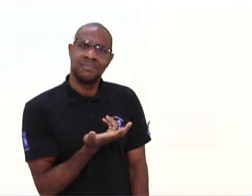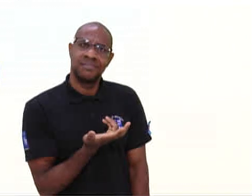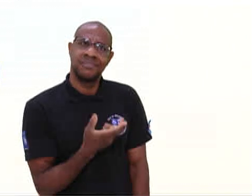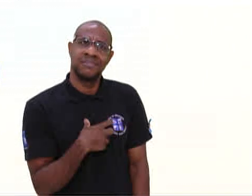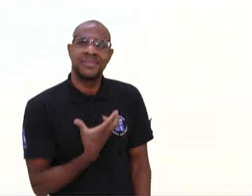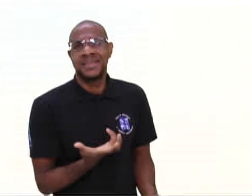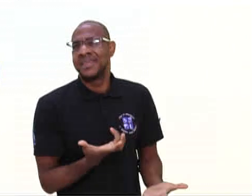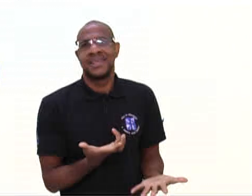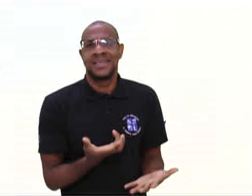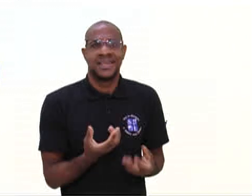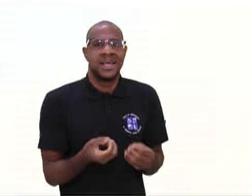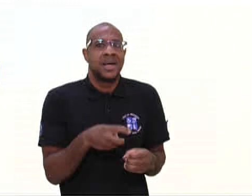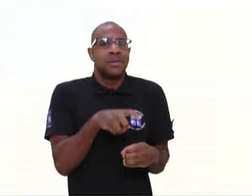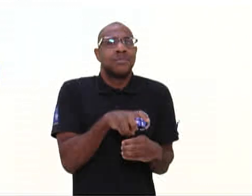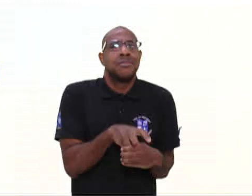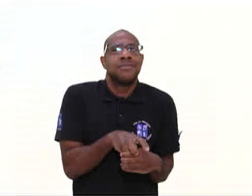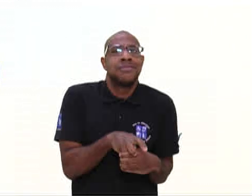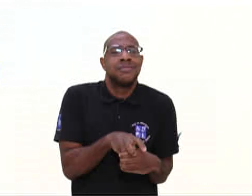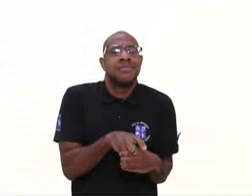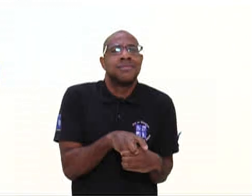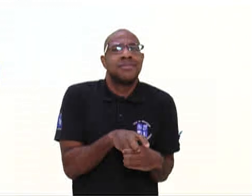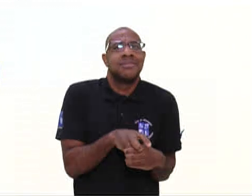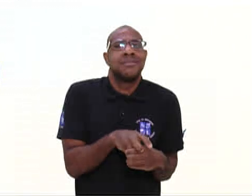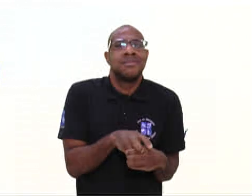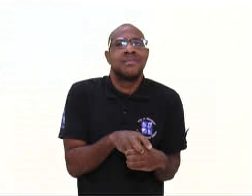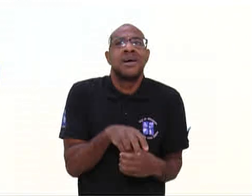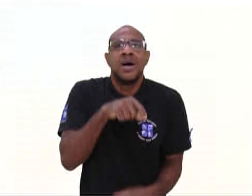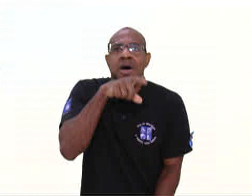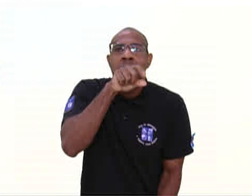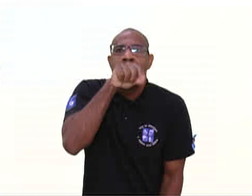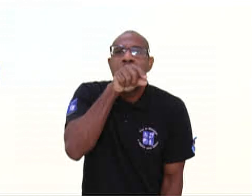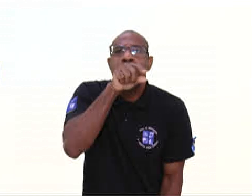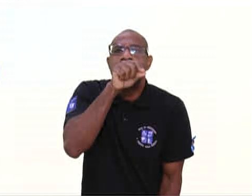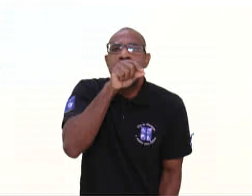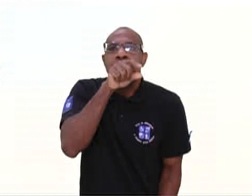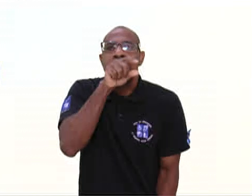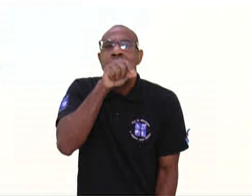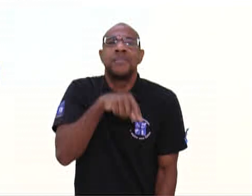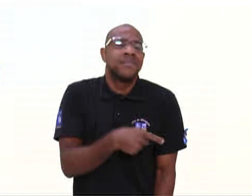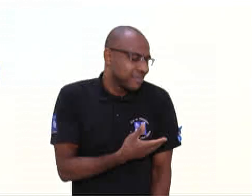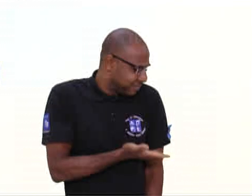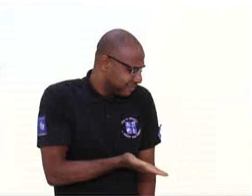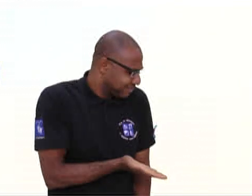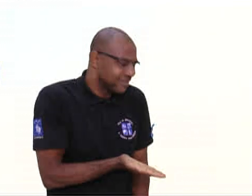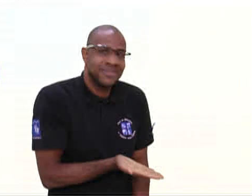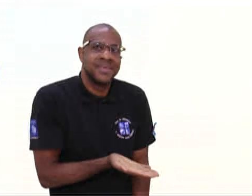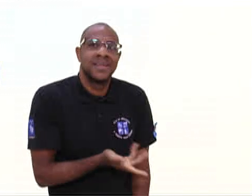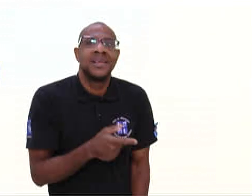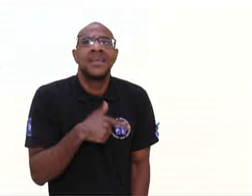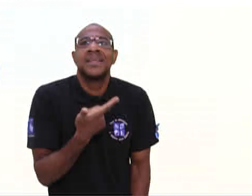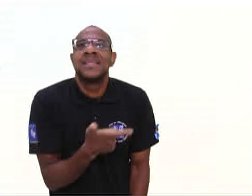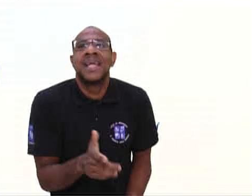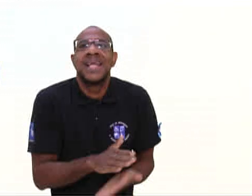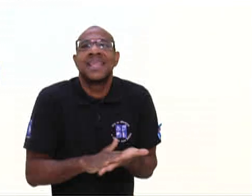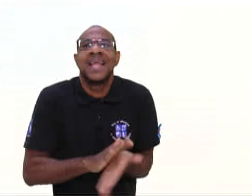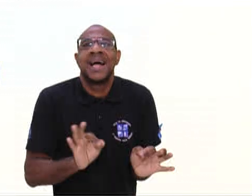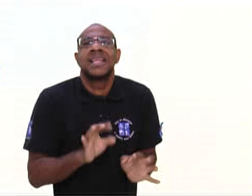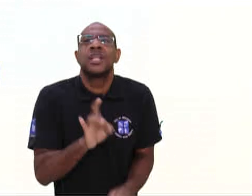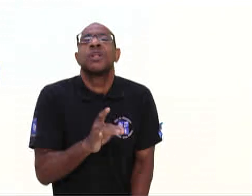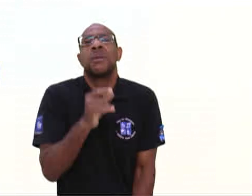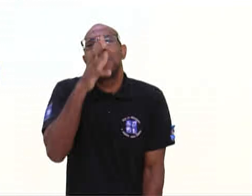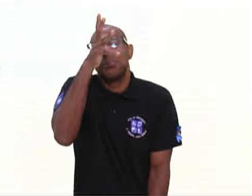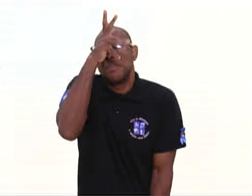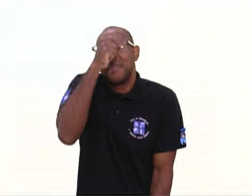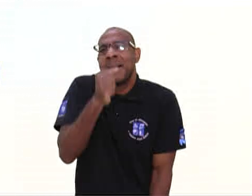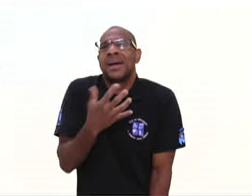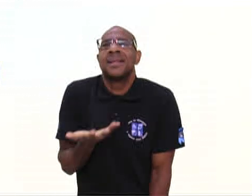seu filho, esta não era nem suave nem arisca, nem alegre nem triste, não era nada, era uma galinha. O que